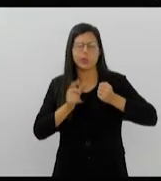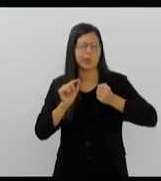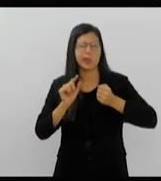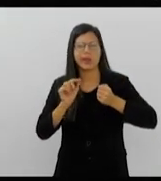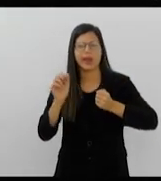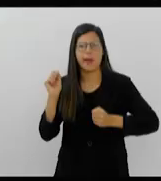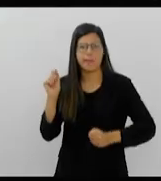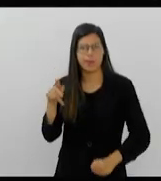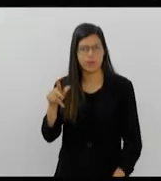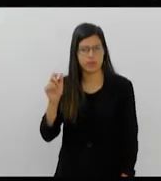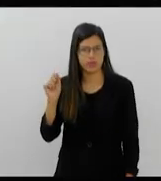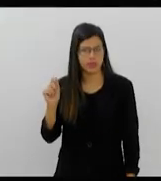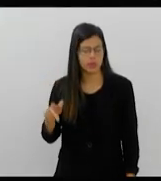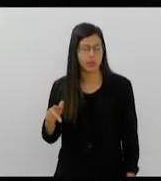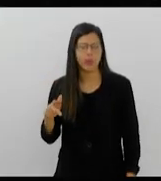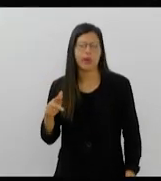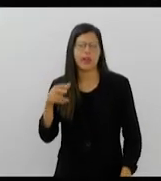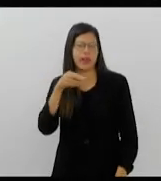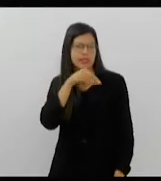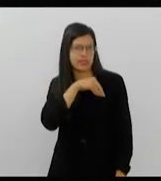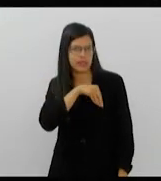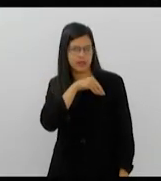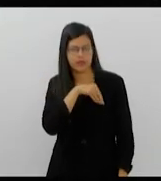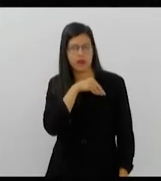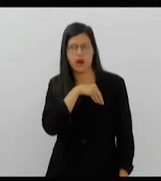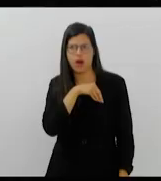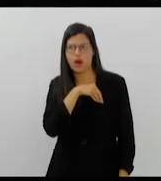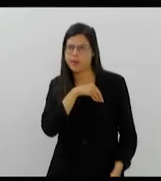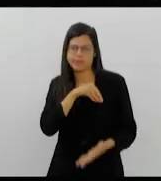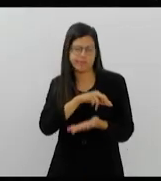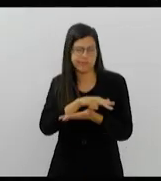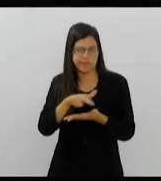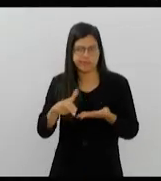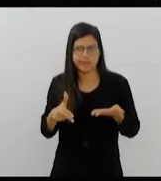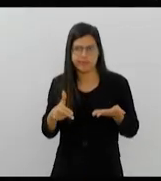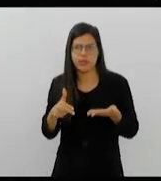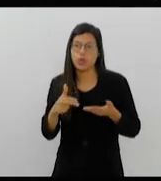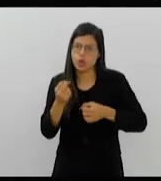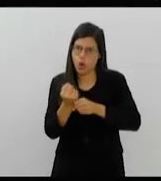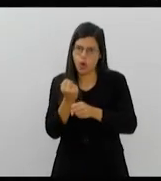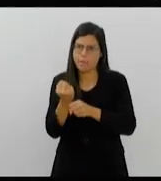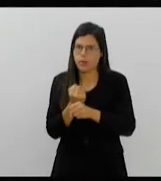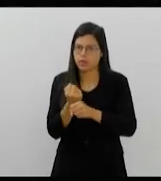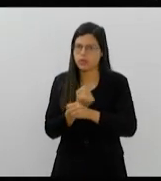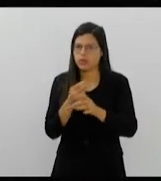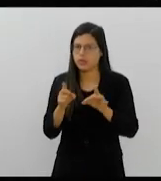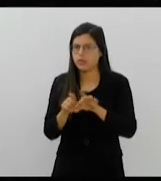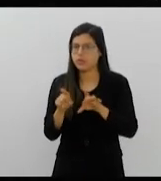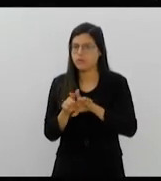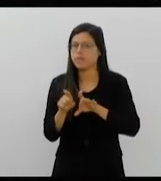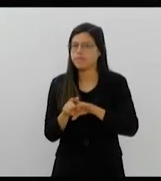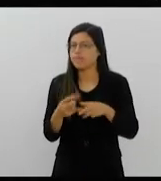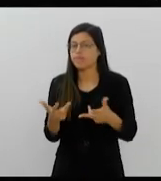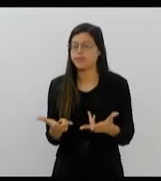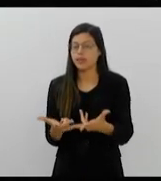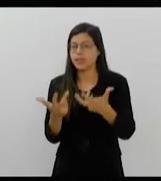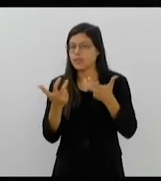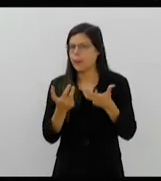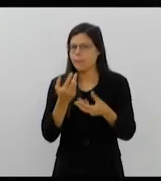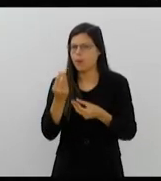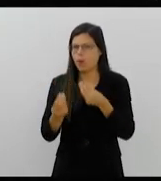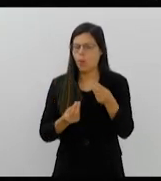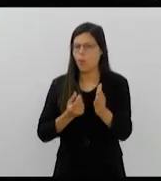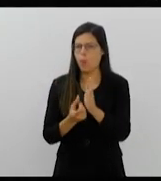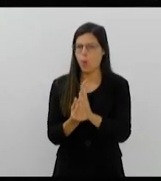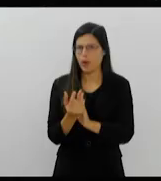aposentadorias, pensões, salários, custeios e obras. Olha a dimensão deste